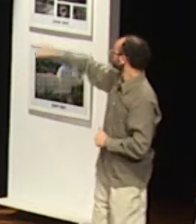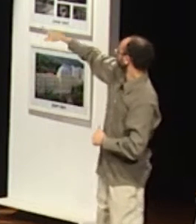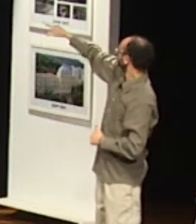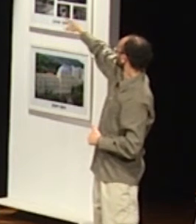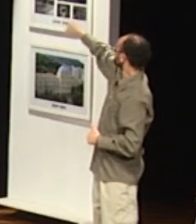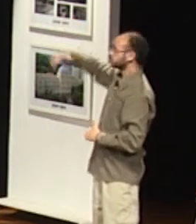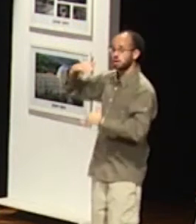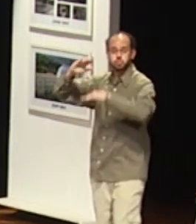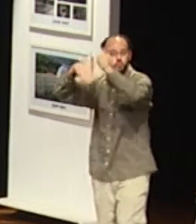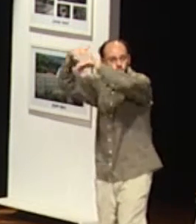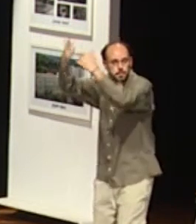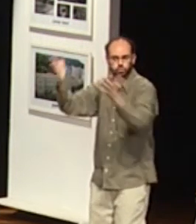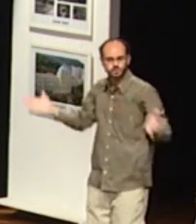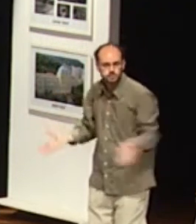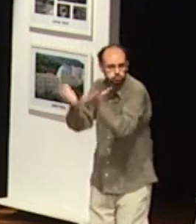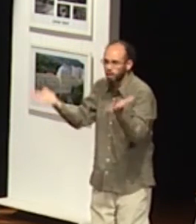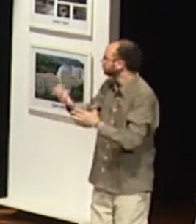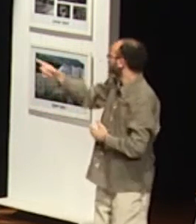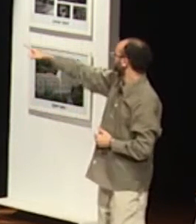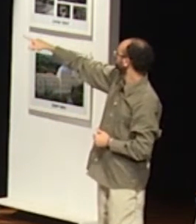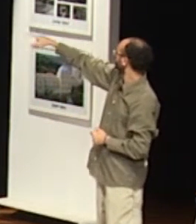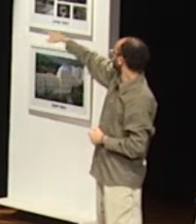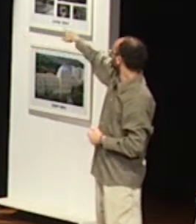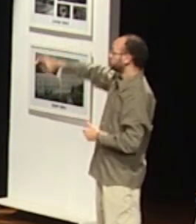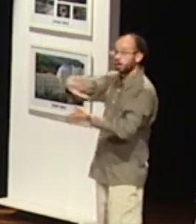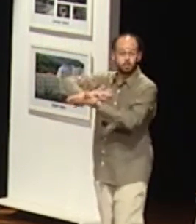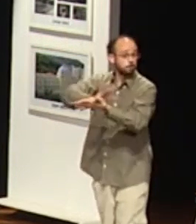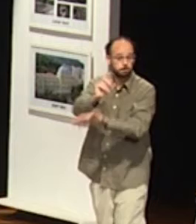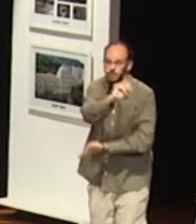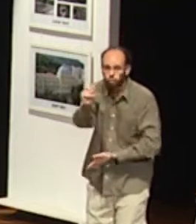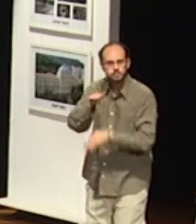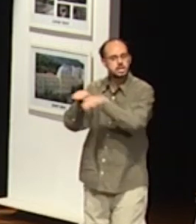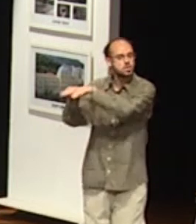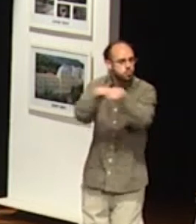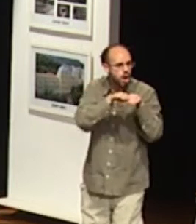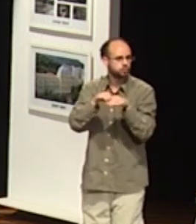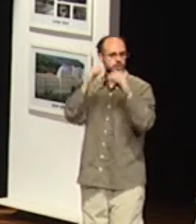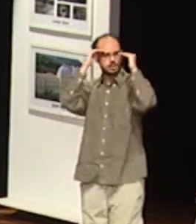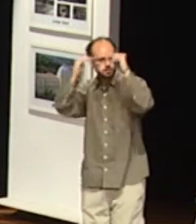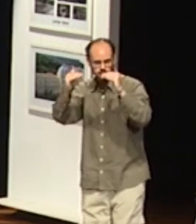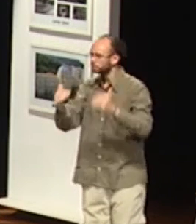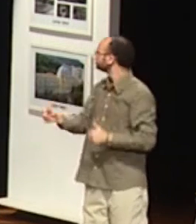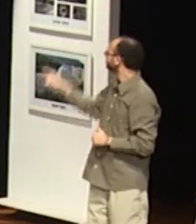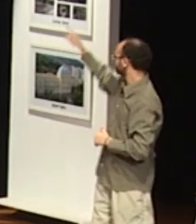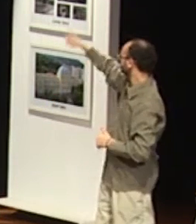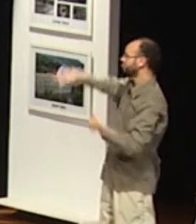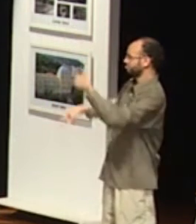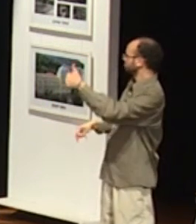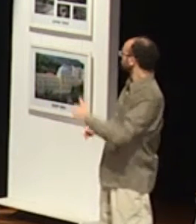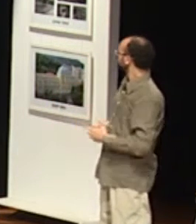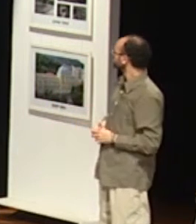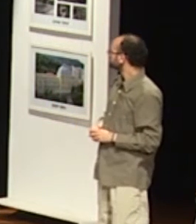ela legitima a igualdade, o respeito, motivando e estimulando a igualdade e